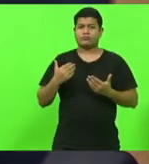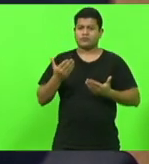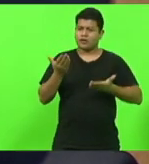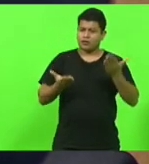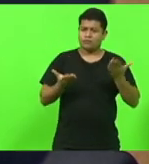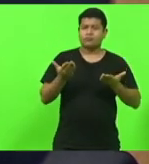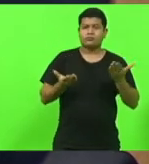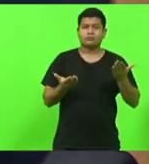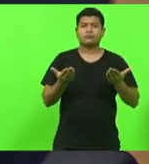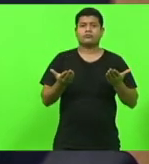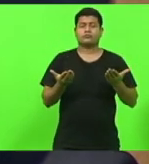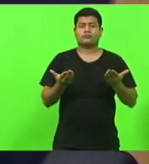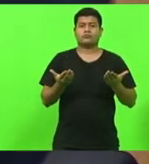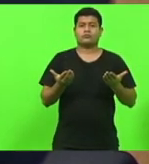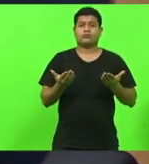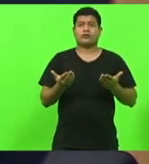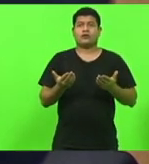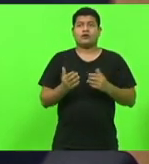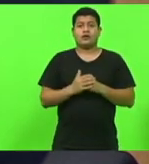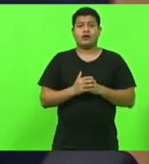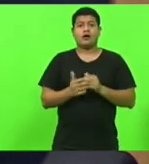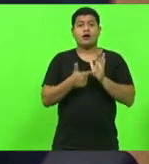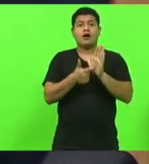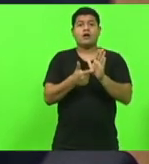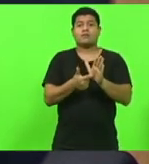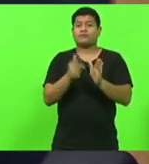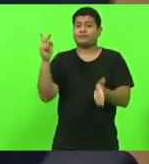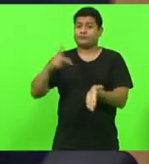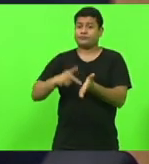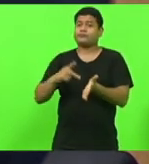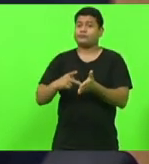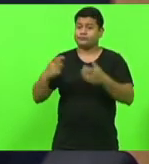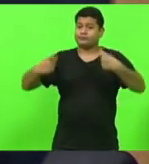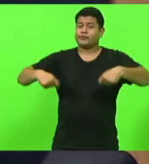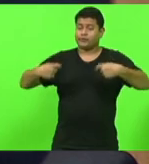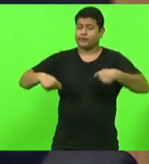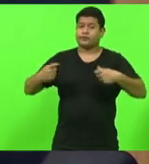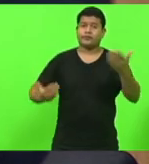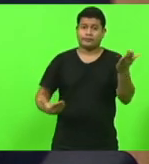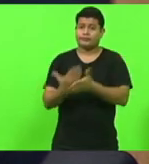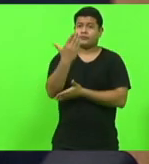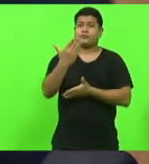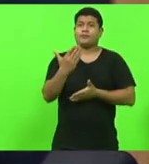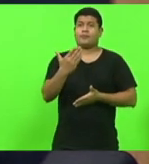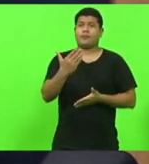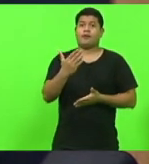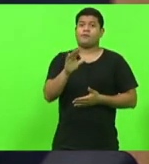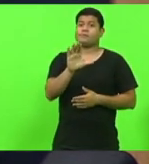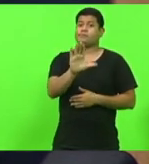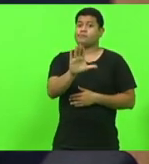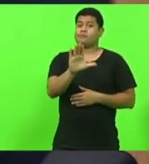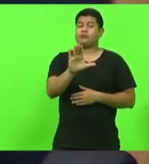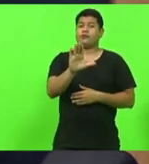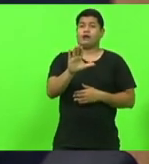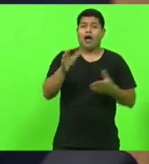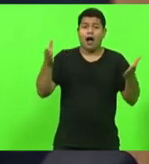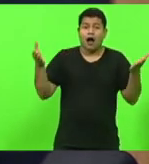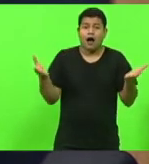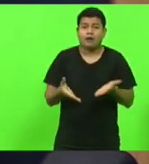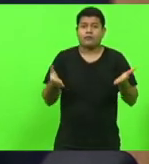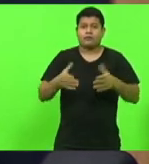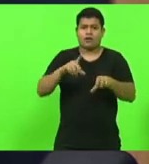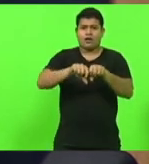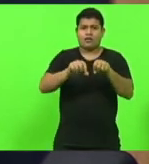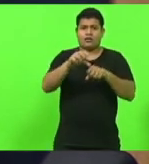e que apresenta de fato a necessidade de aprovar o projeto, sim, mas agora não com o artigo